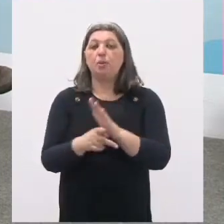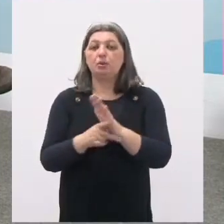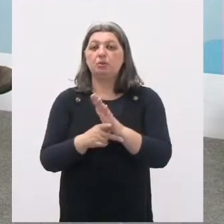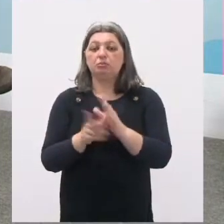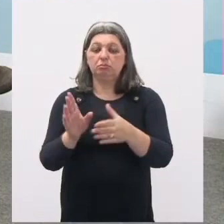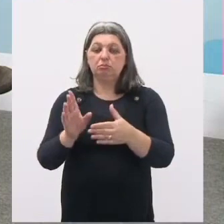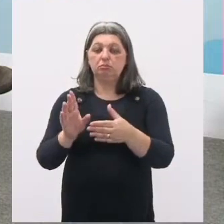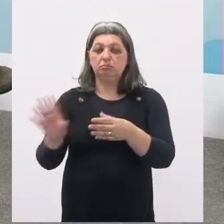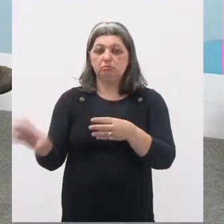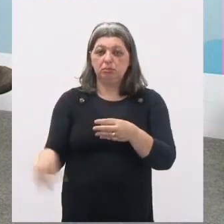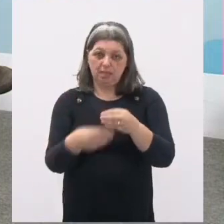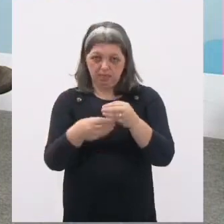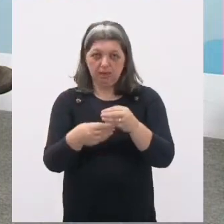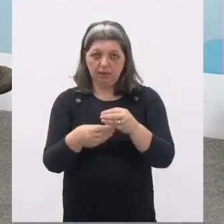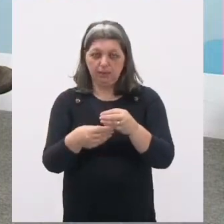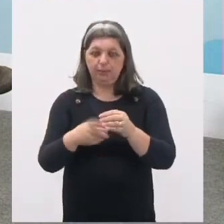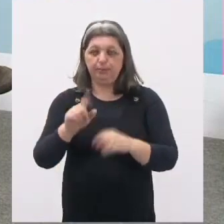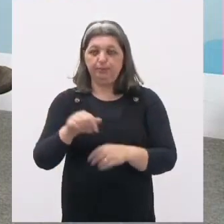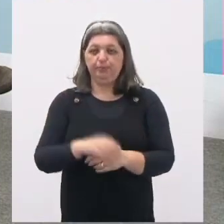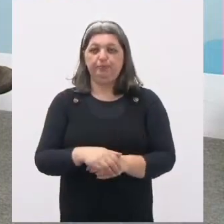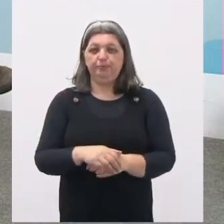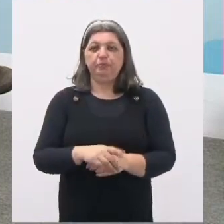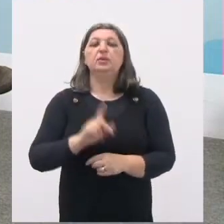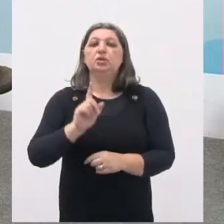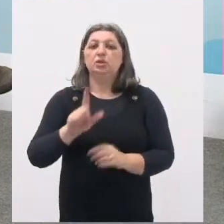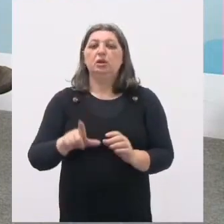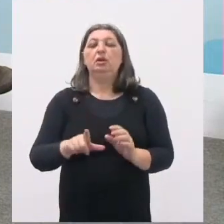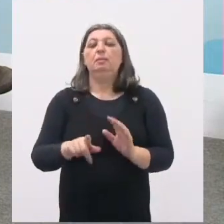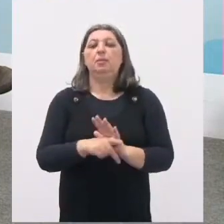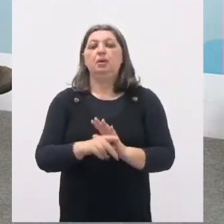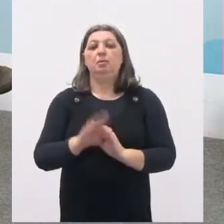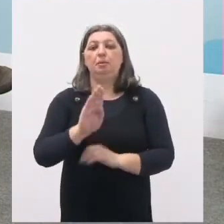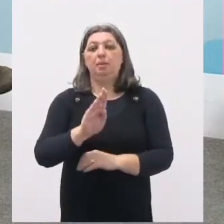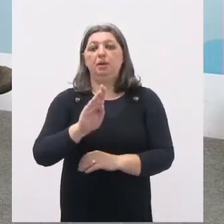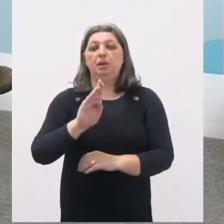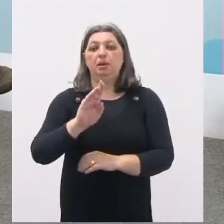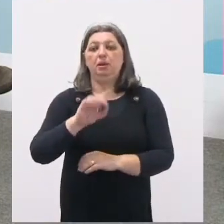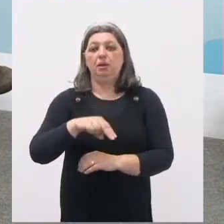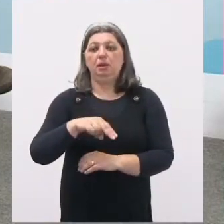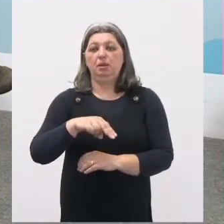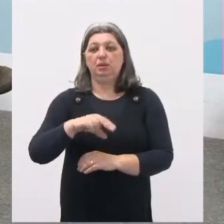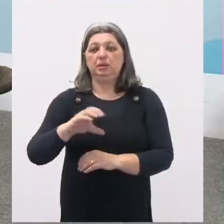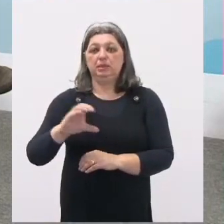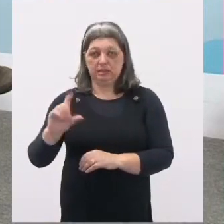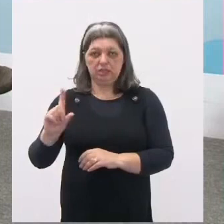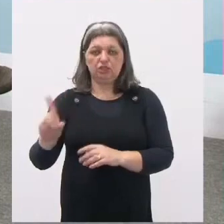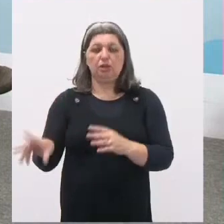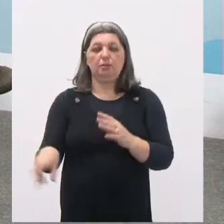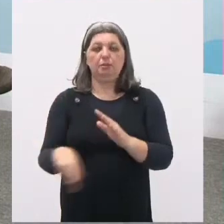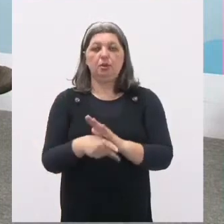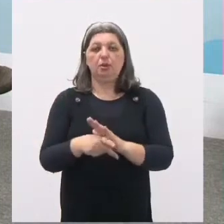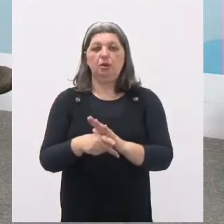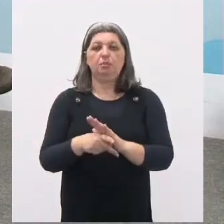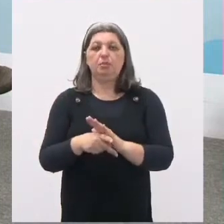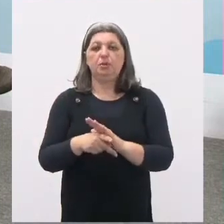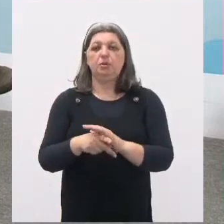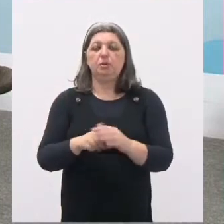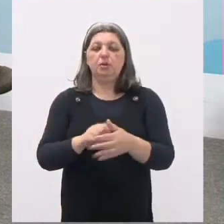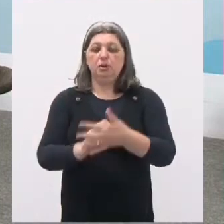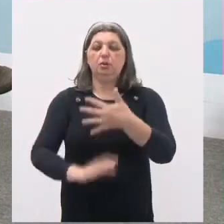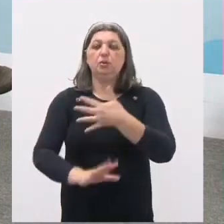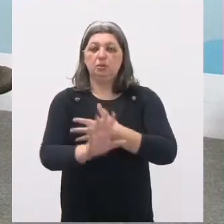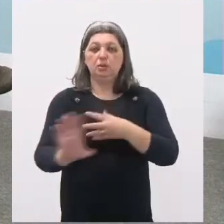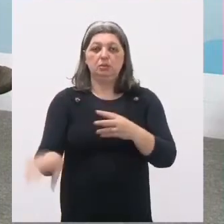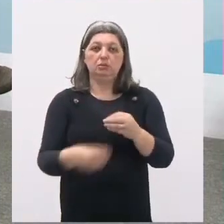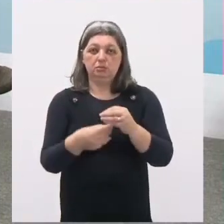ela está prevista, né, na BNCC, que foi reiterada no nosso currículo, né, Marcelo? Exatamente. Então, se tornou aí um pressuposto